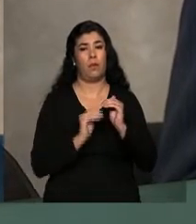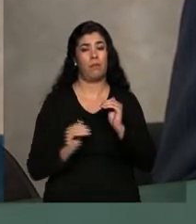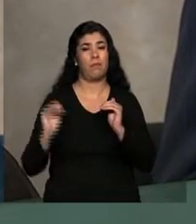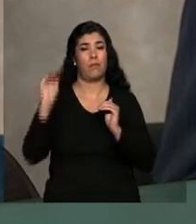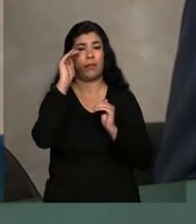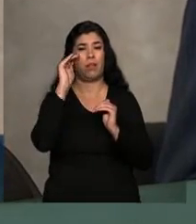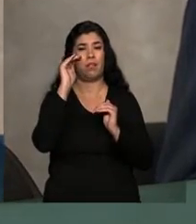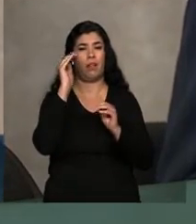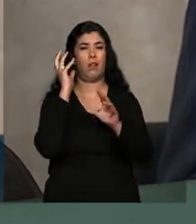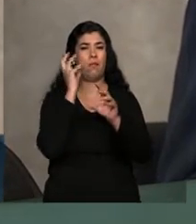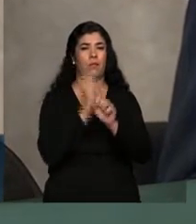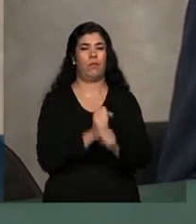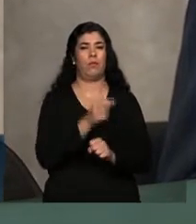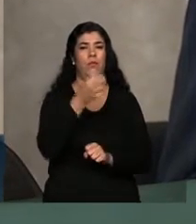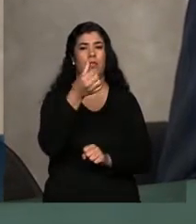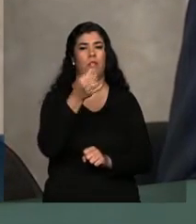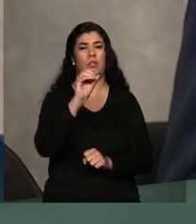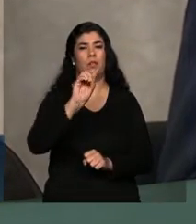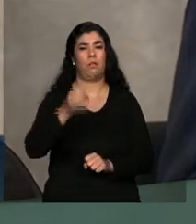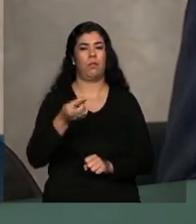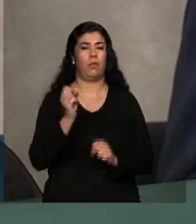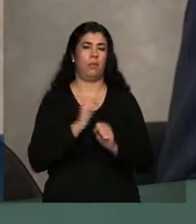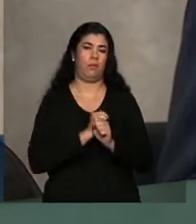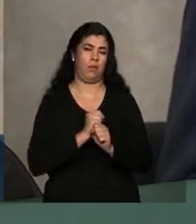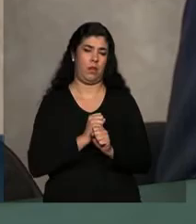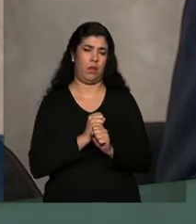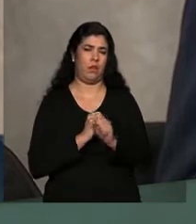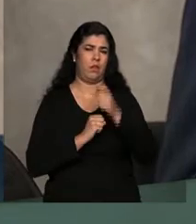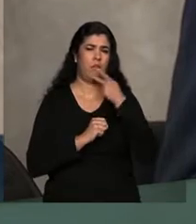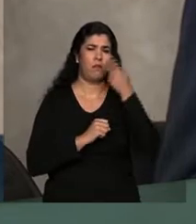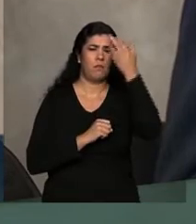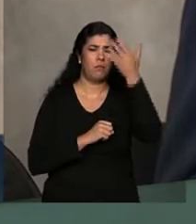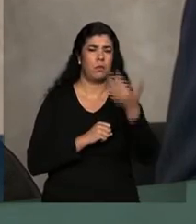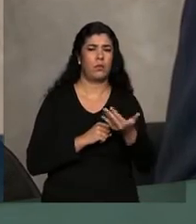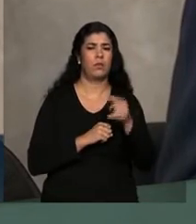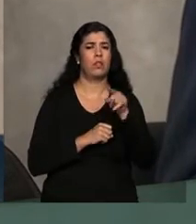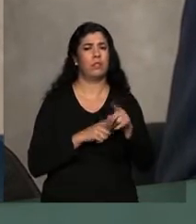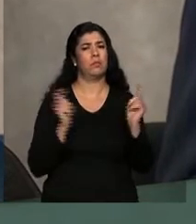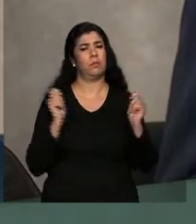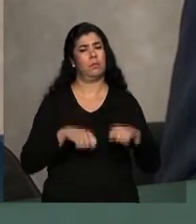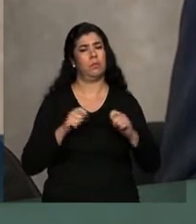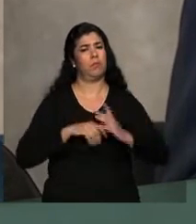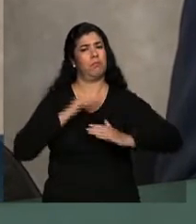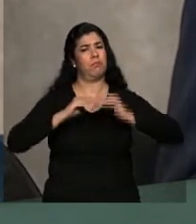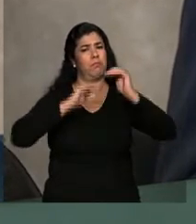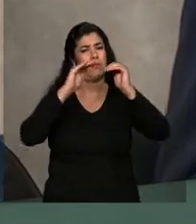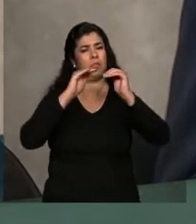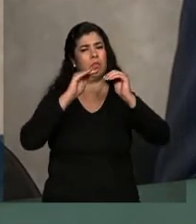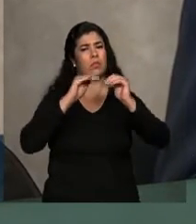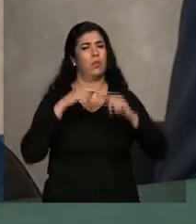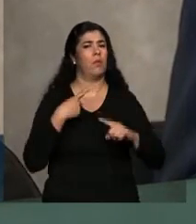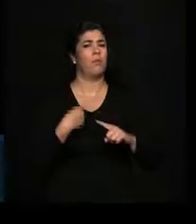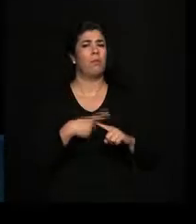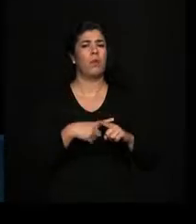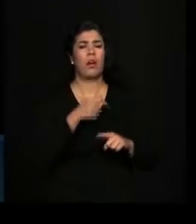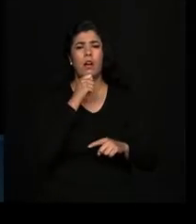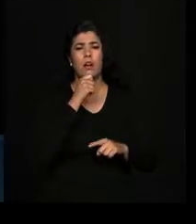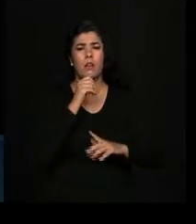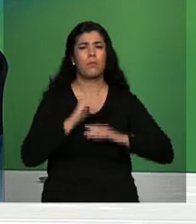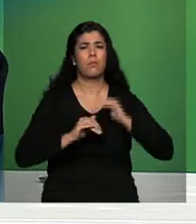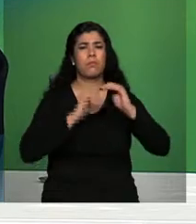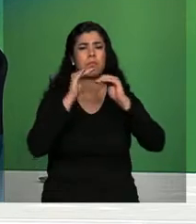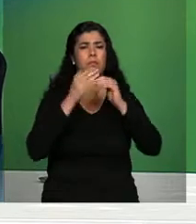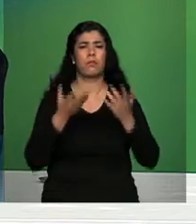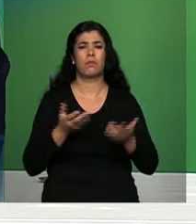por ano. Ela não disse quando isso aconteceria. Disse assim, necessariamente isso terá de evoluir. Por que não evoluiu ainda e quando